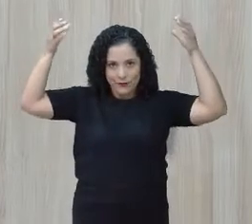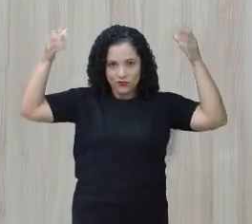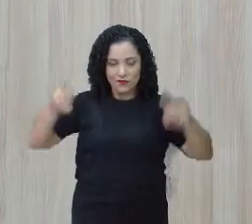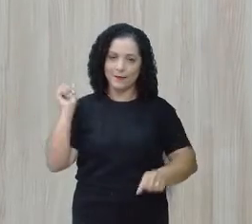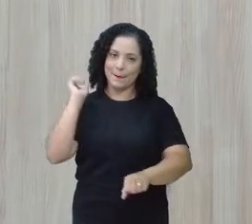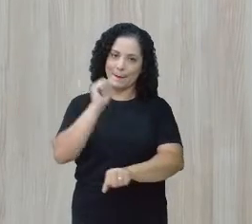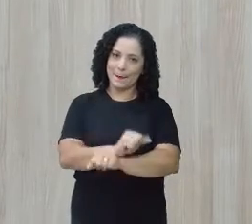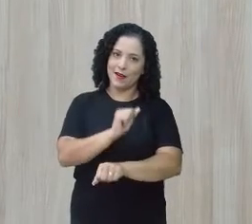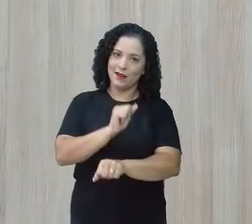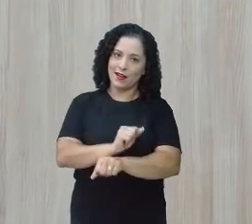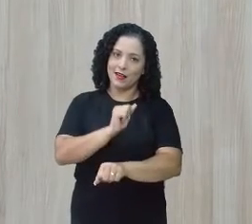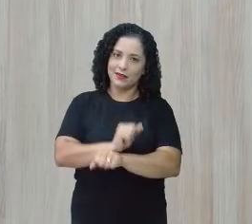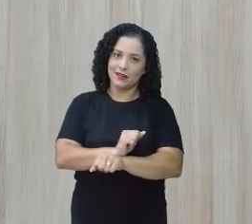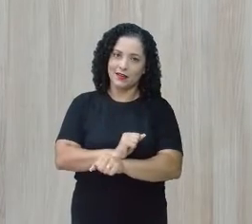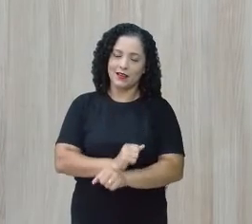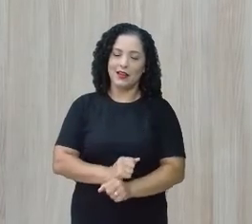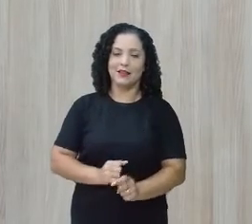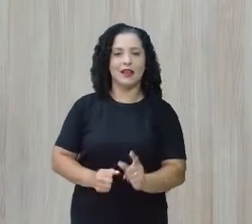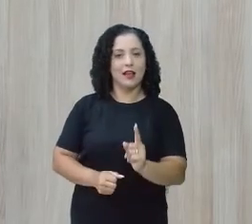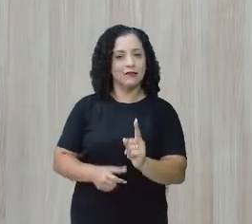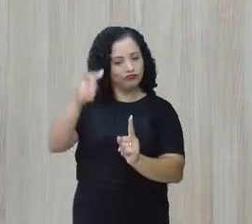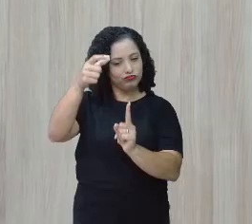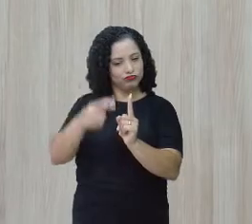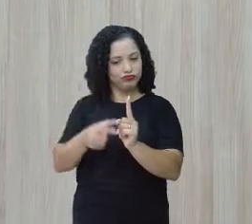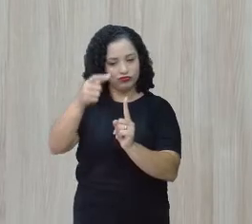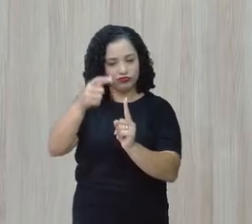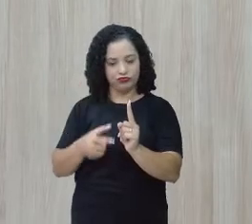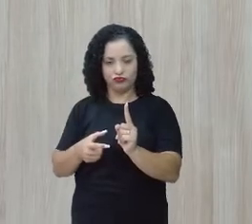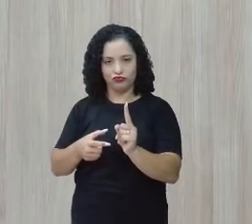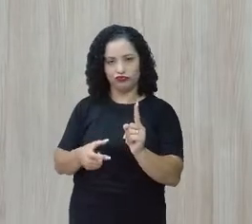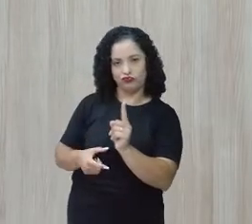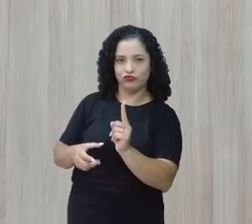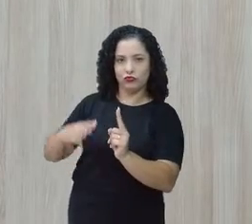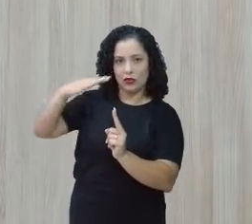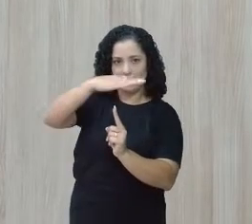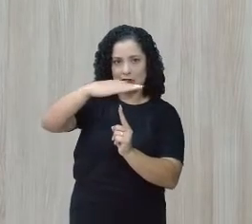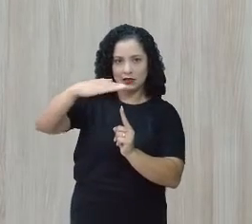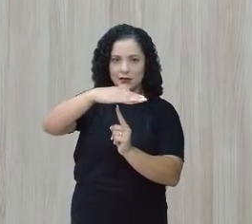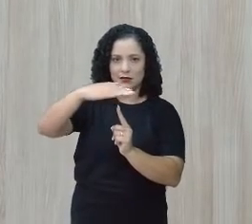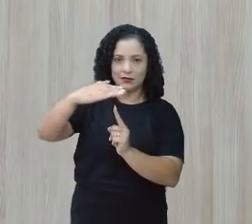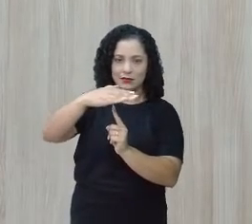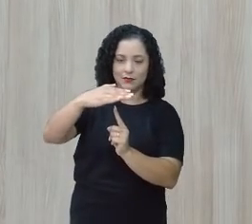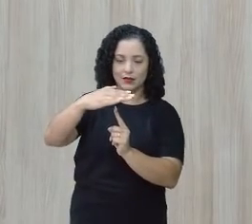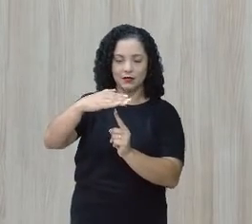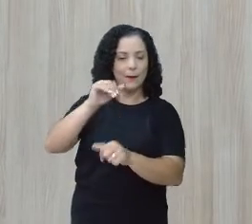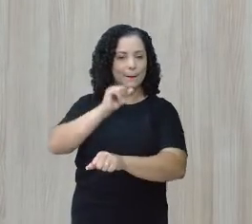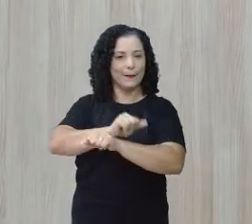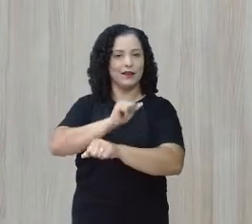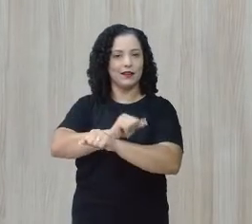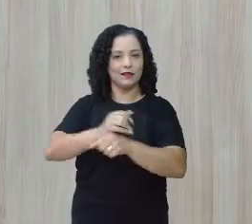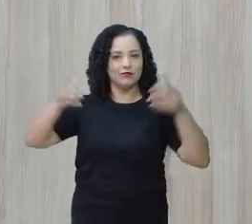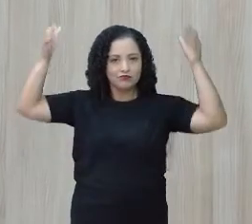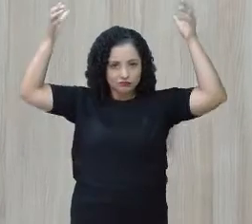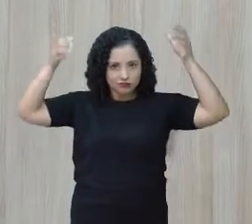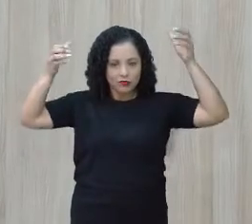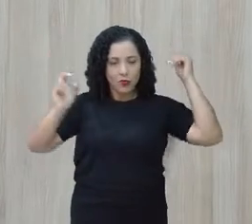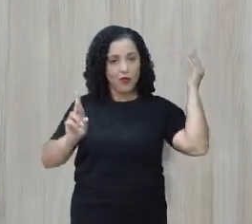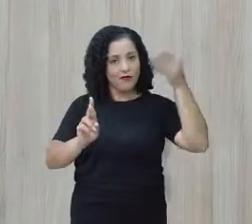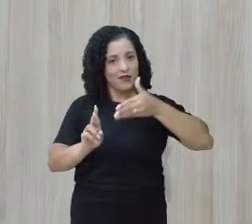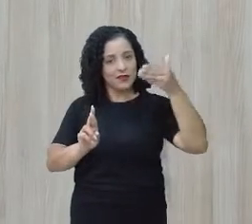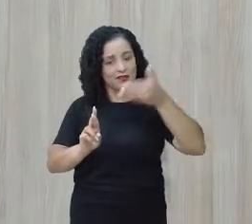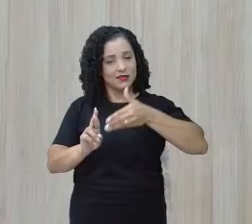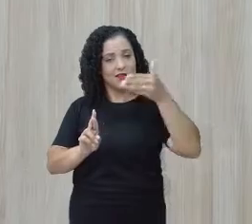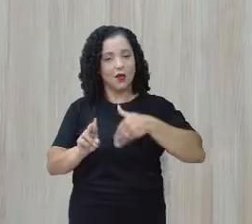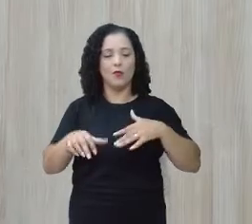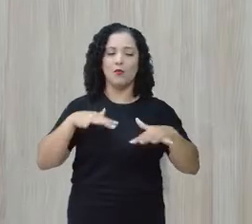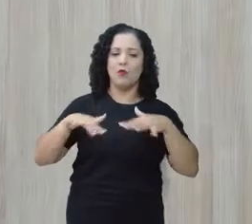relação a esse surfista. Então, é muito importante a gente saber a questão do referencial para poder julgar se algo